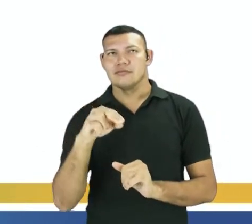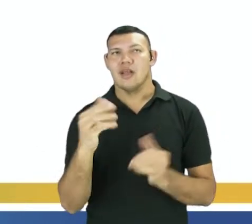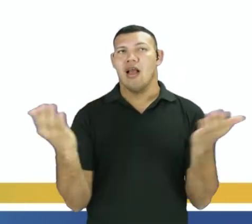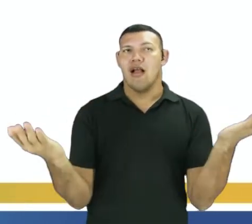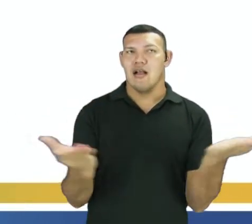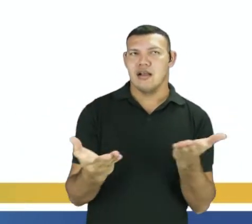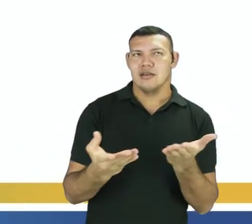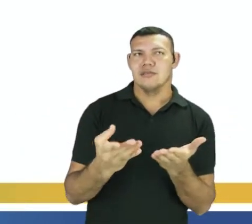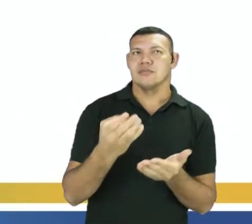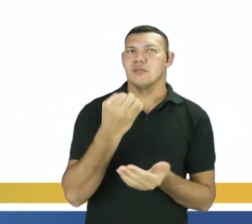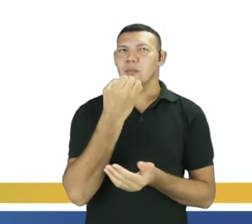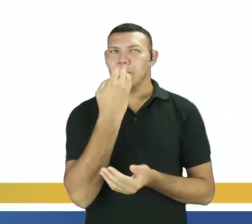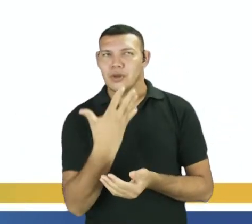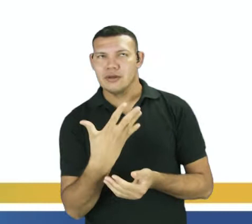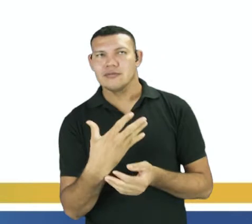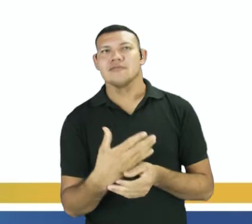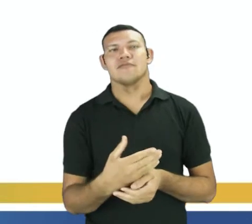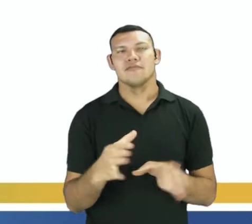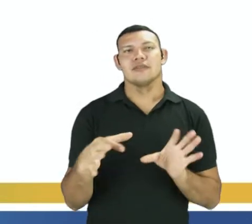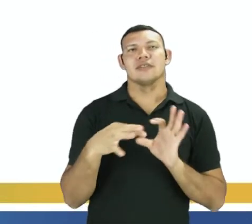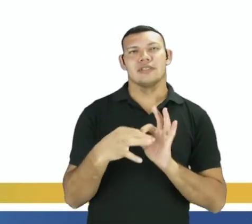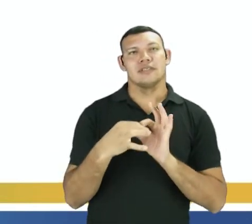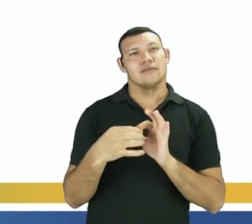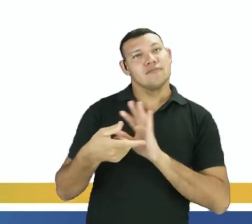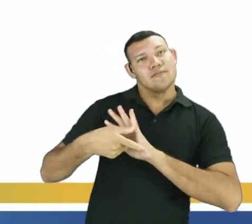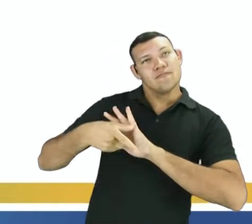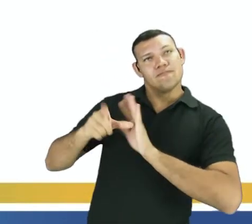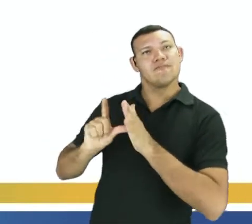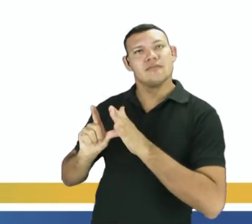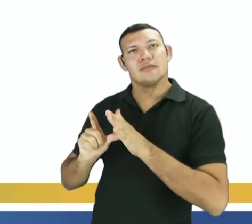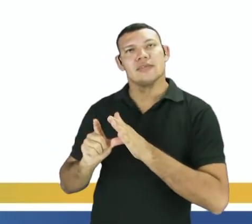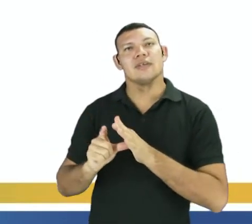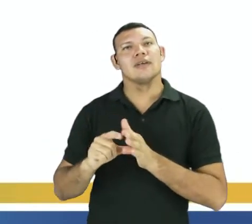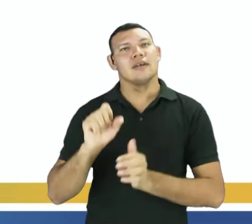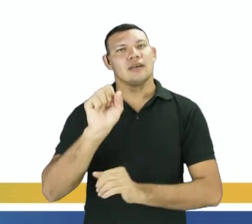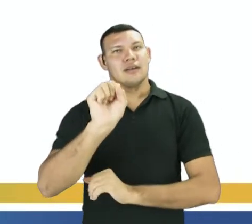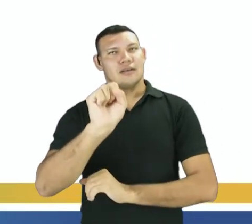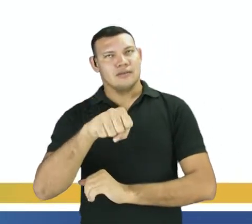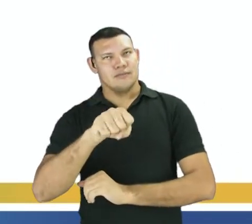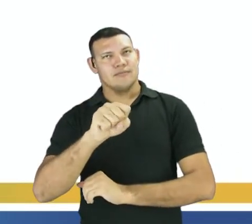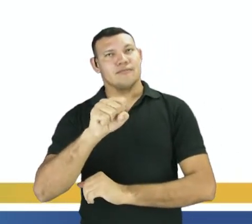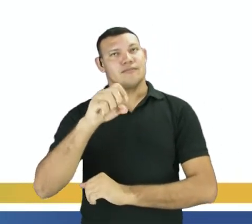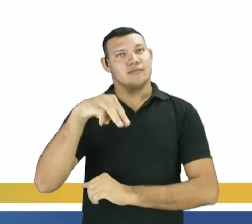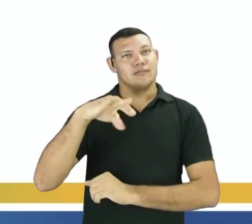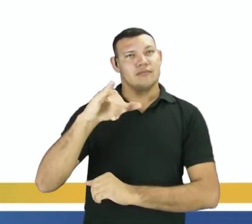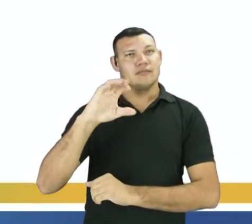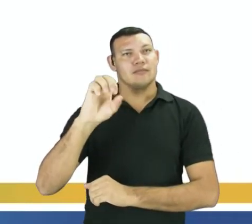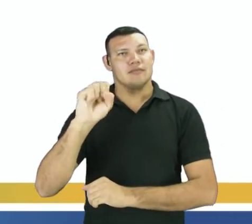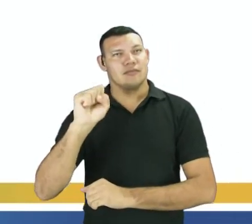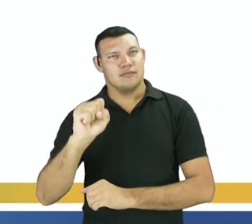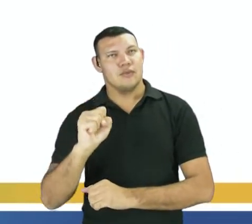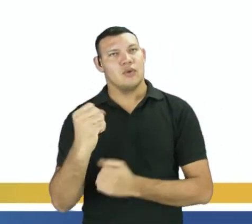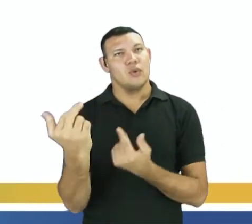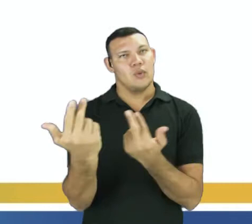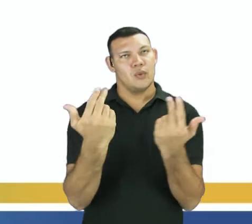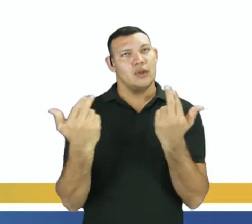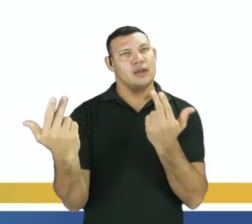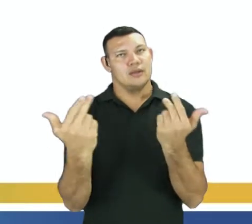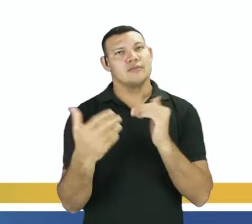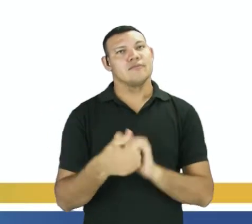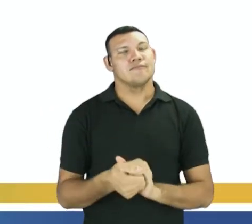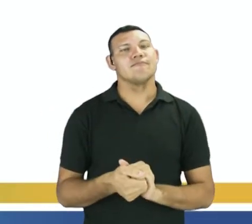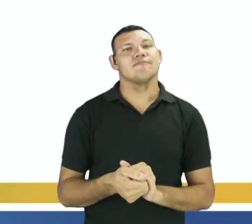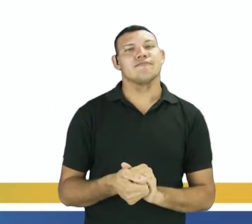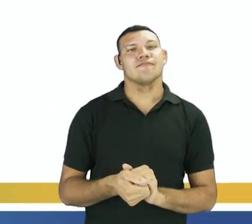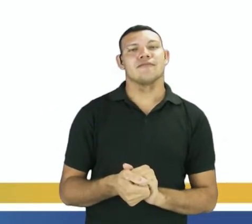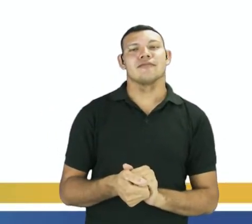bien, agregado a lo anterior, asimismo, igualmente, en esta misma línea, todas estas palabras son conectores de adición,